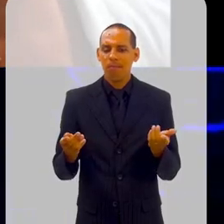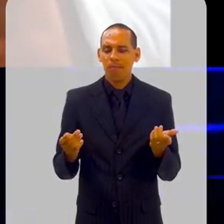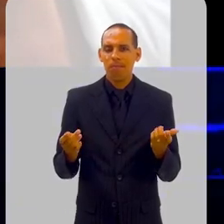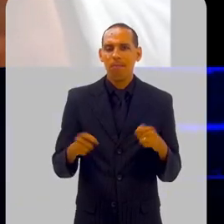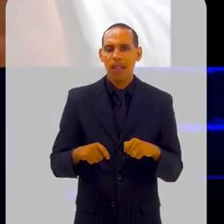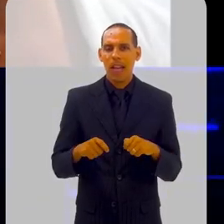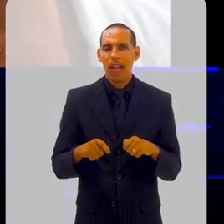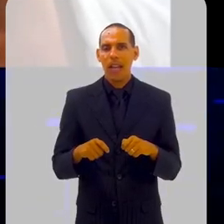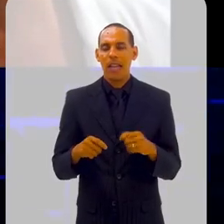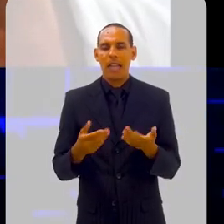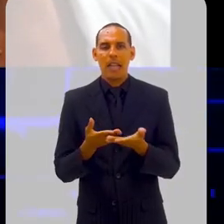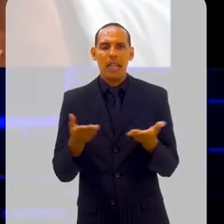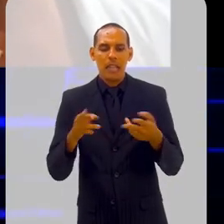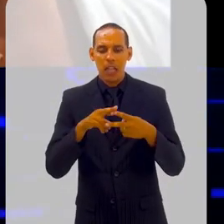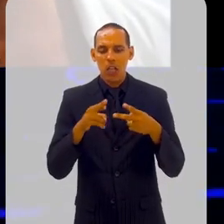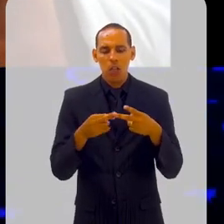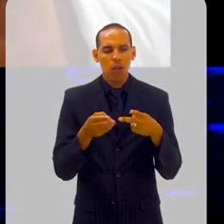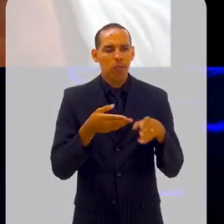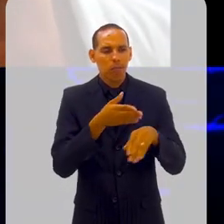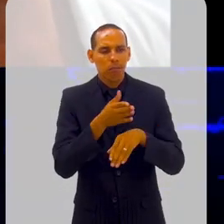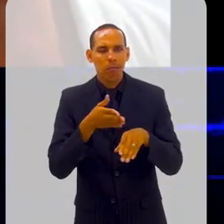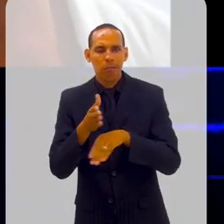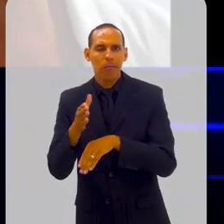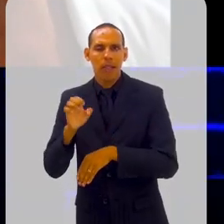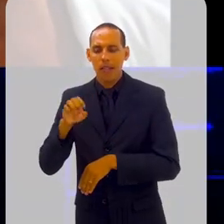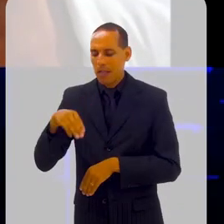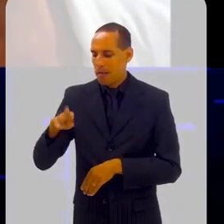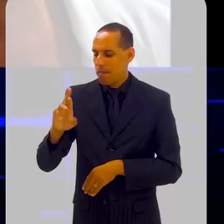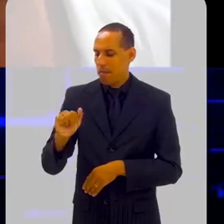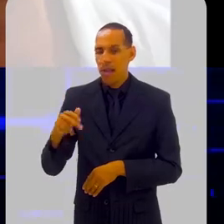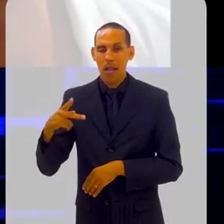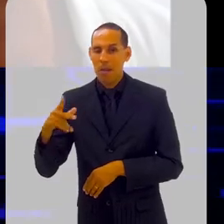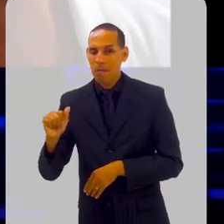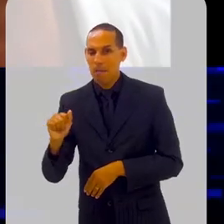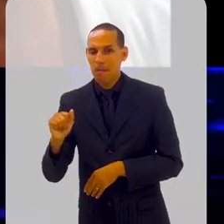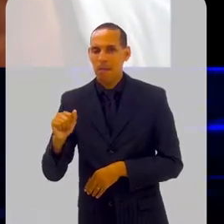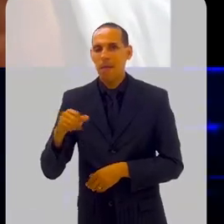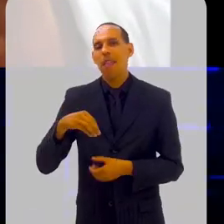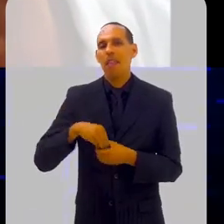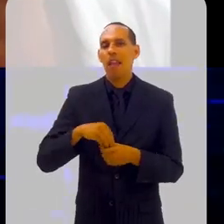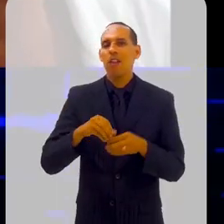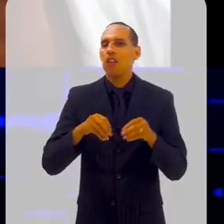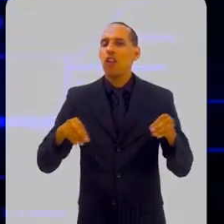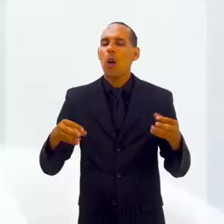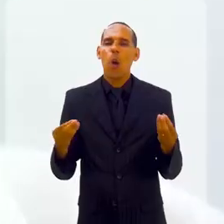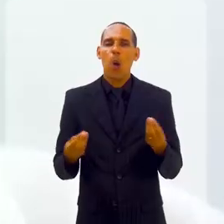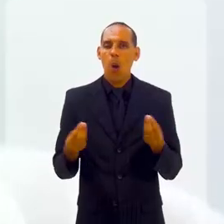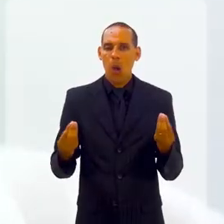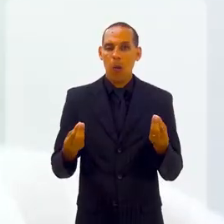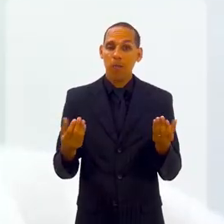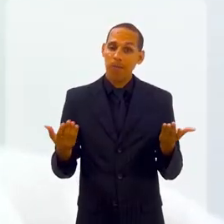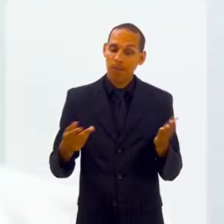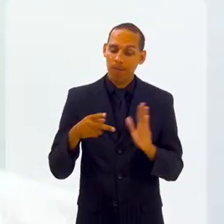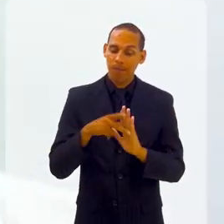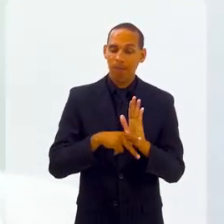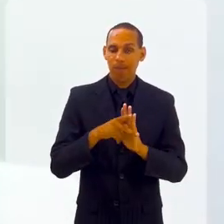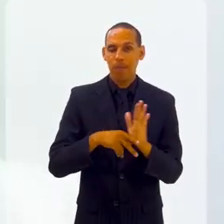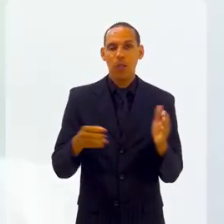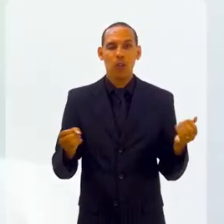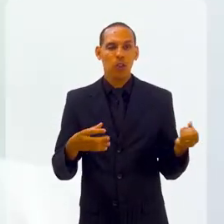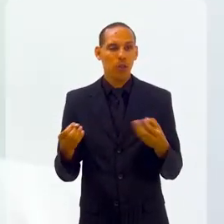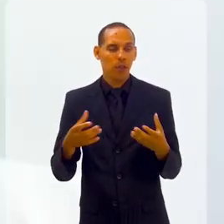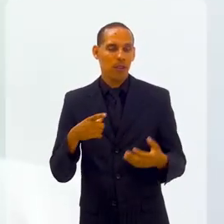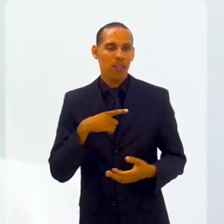possibilidades né que existem de direcionamento de recursos para quem Embrapa possa ter a sua atuação no nosso território essa questão